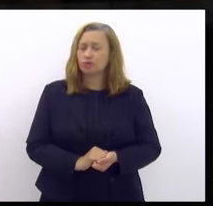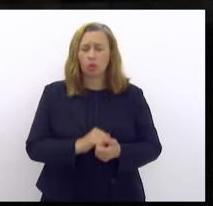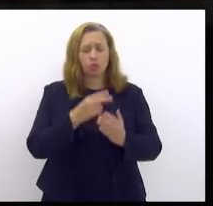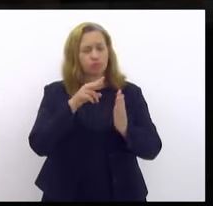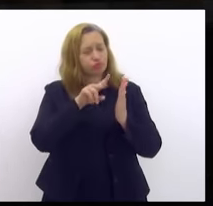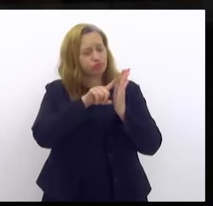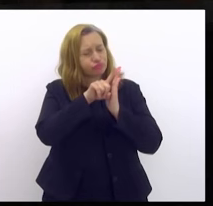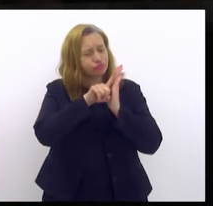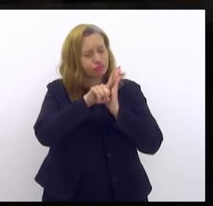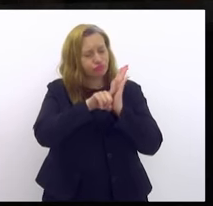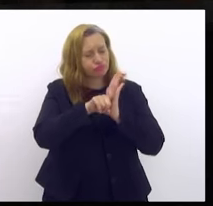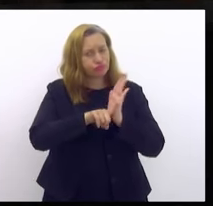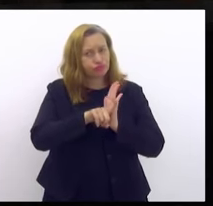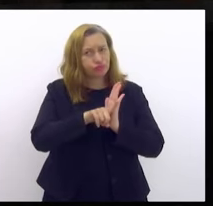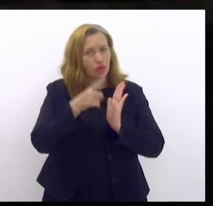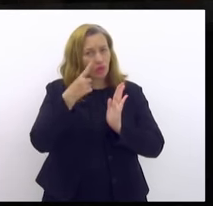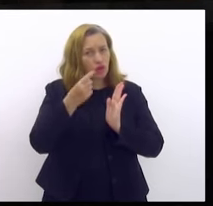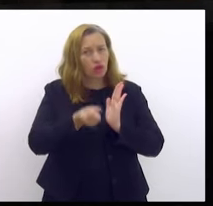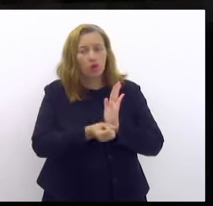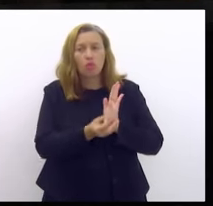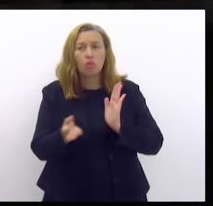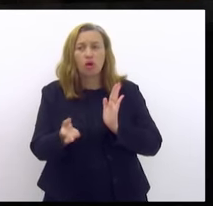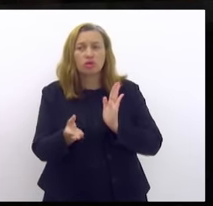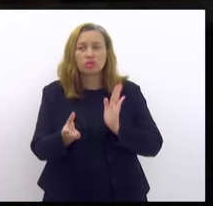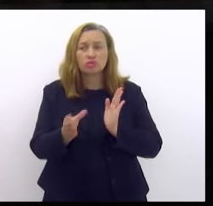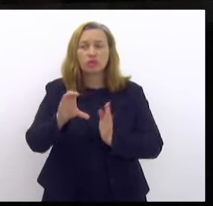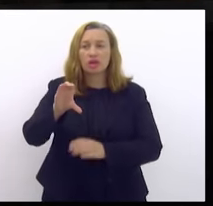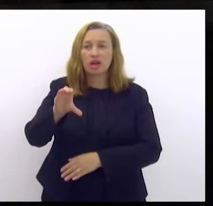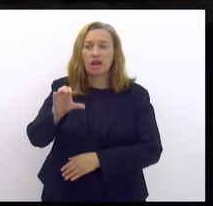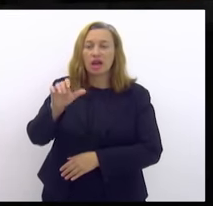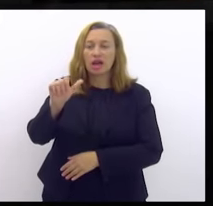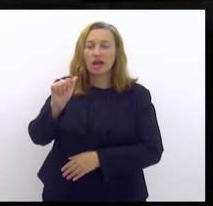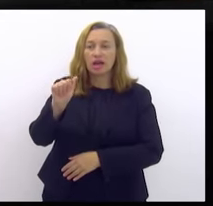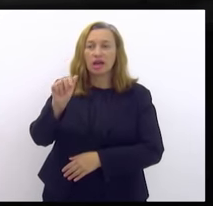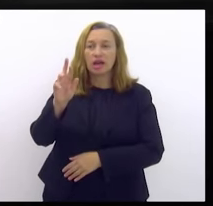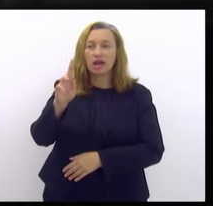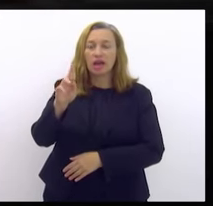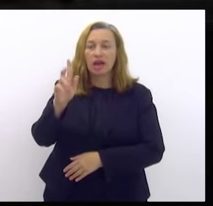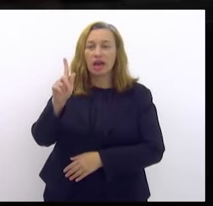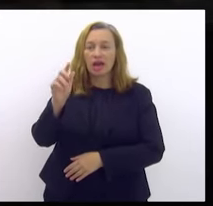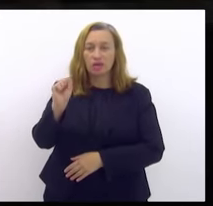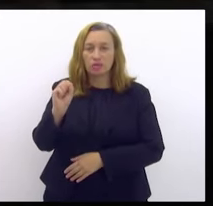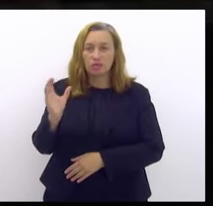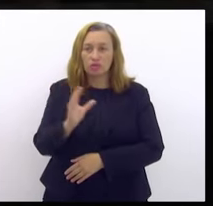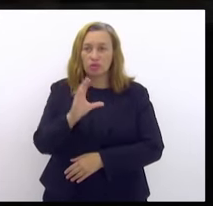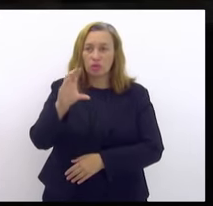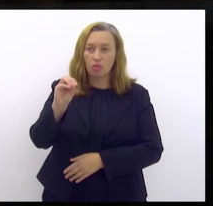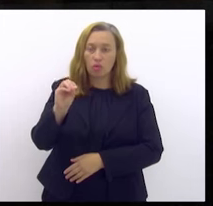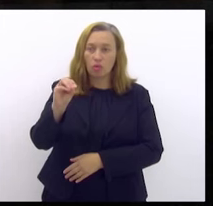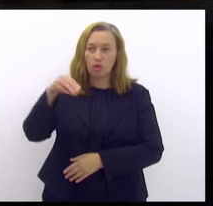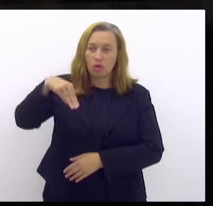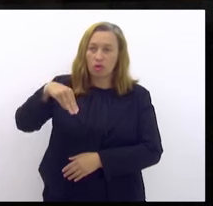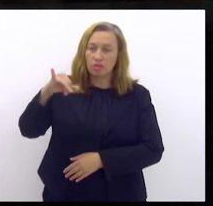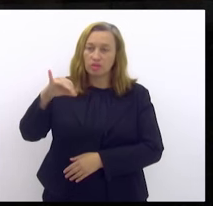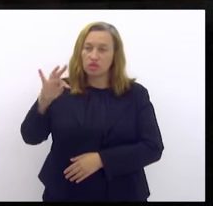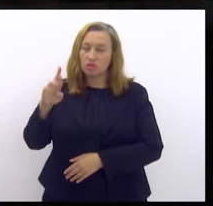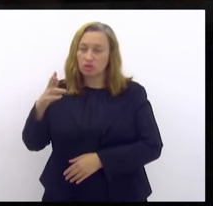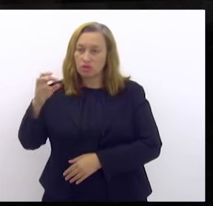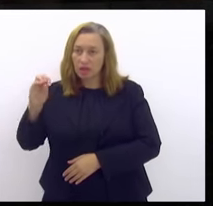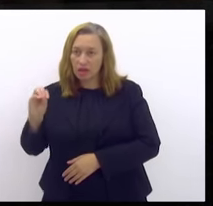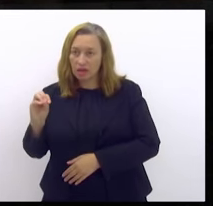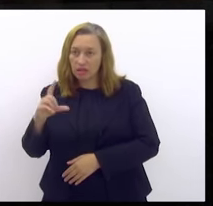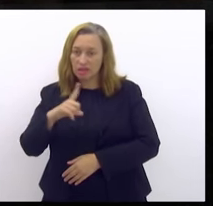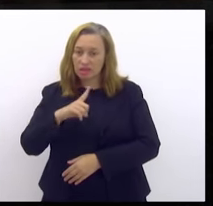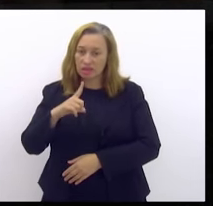verificar quantos cargos comissionados teria essas 10 secretarias. Só